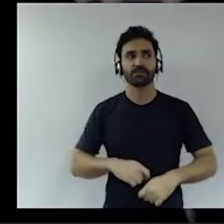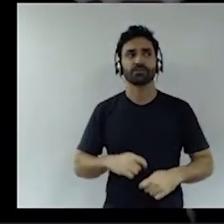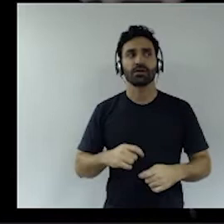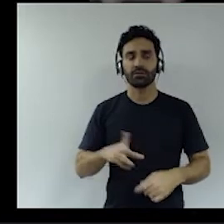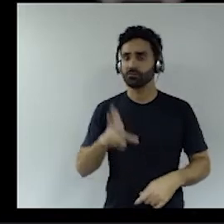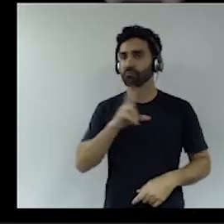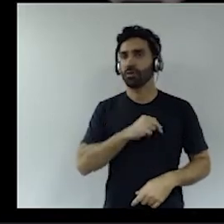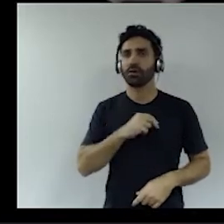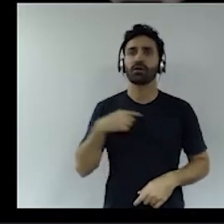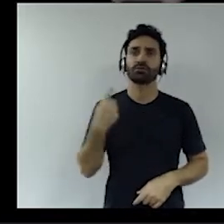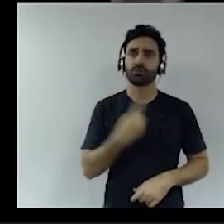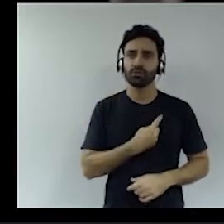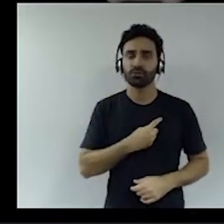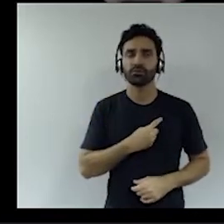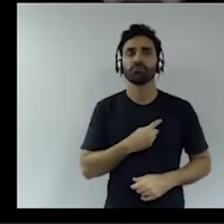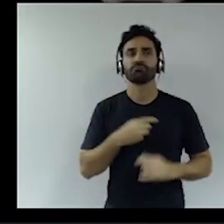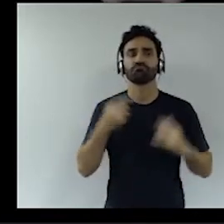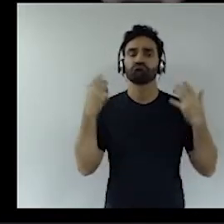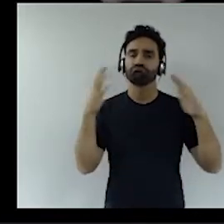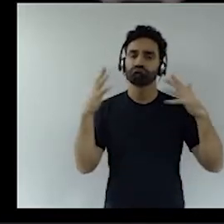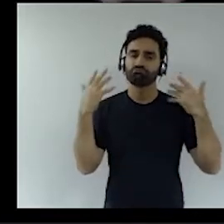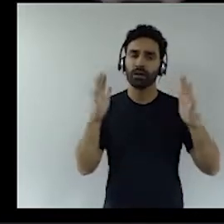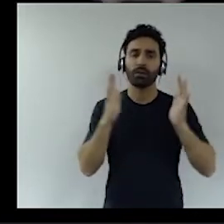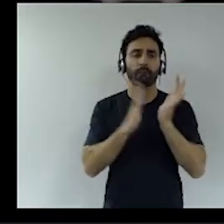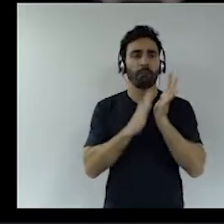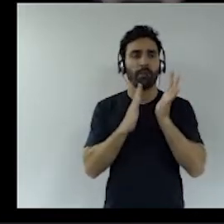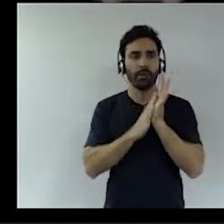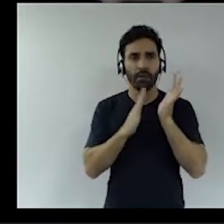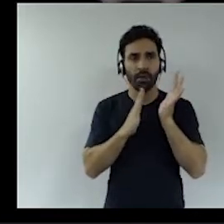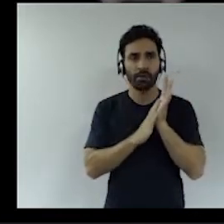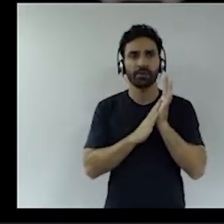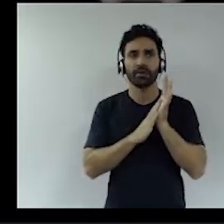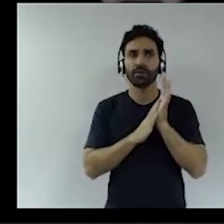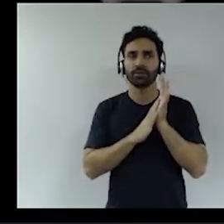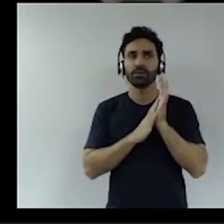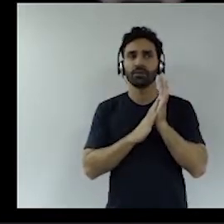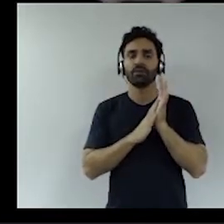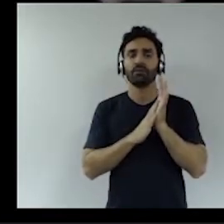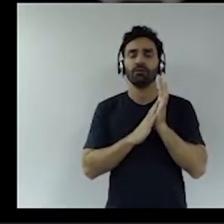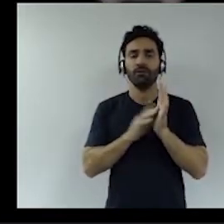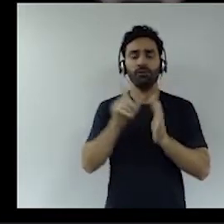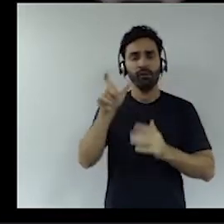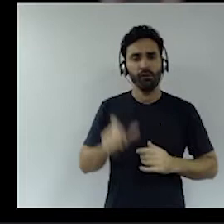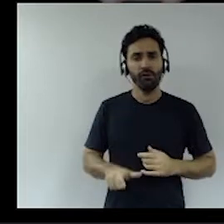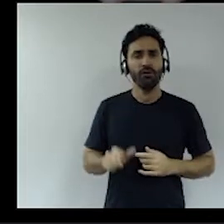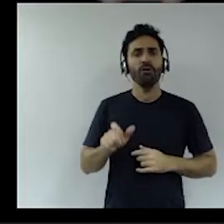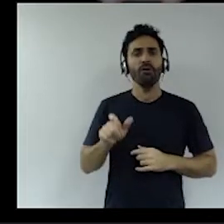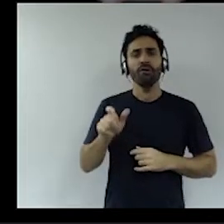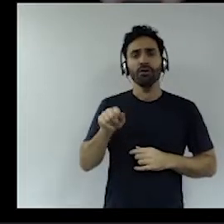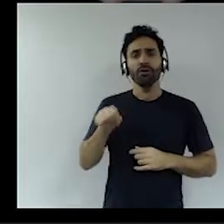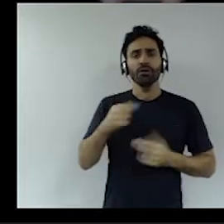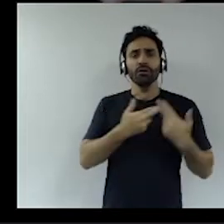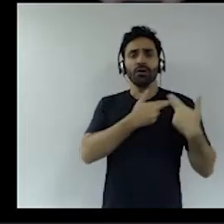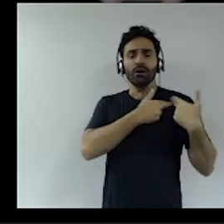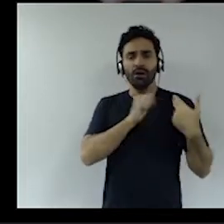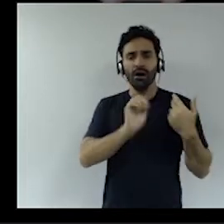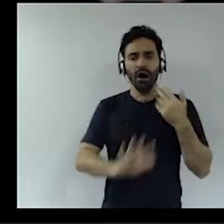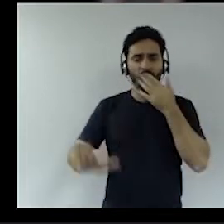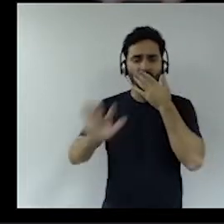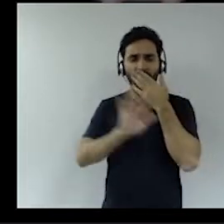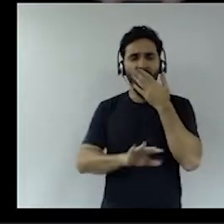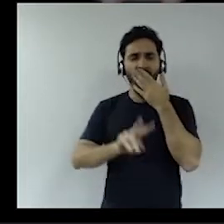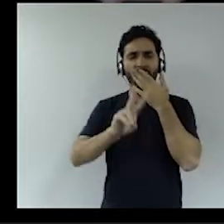os louvores, todas as congratulações na pessoa do nosso corregedor nacional, querido amigo, ministro